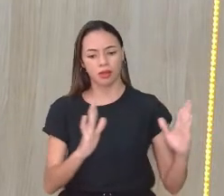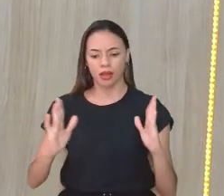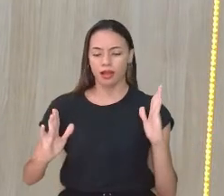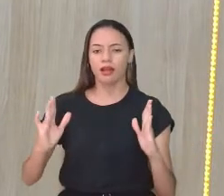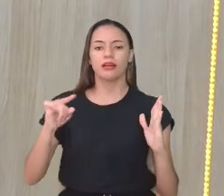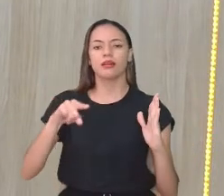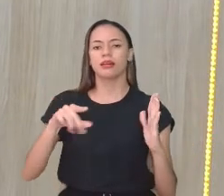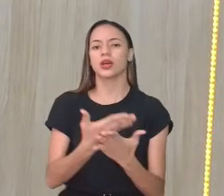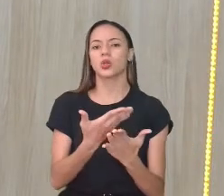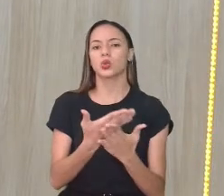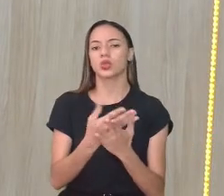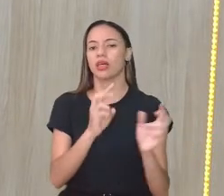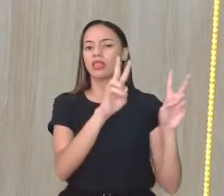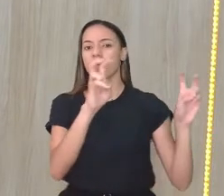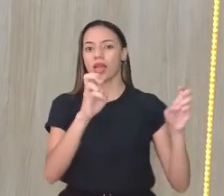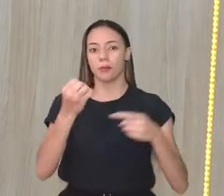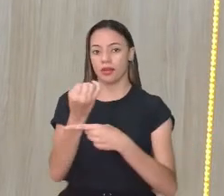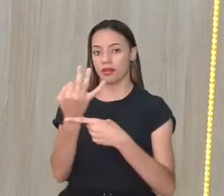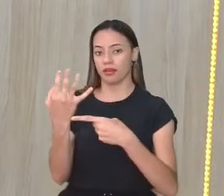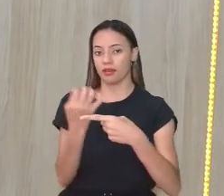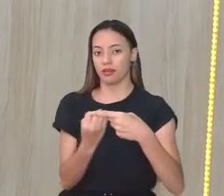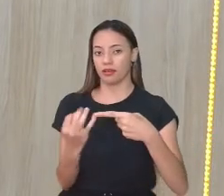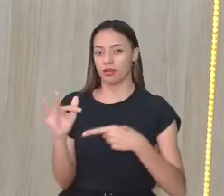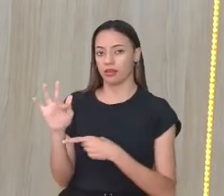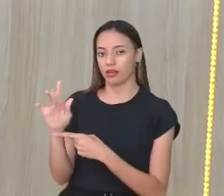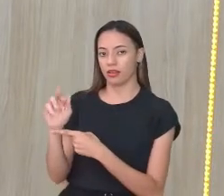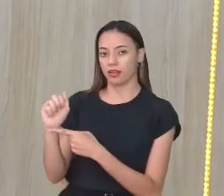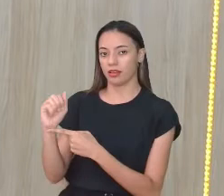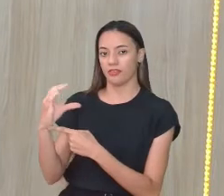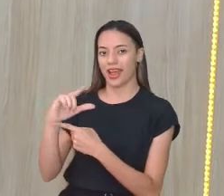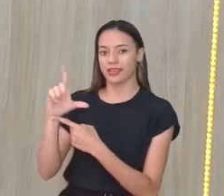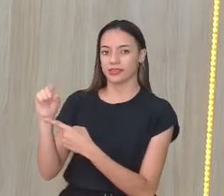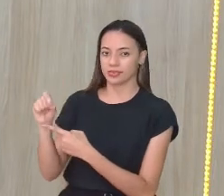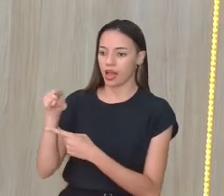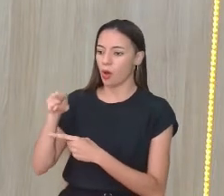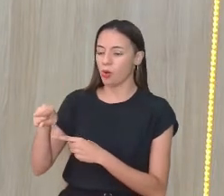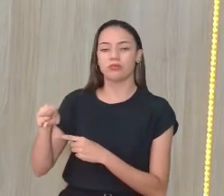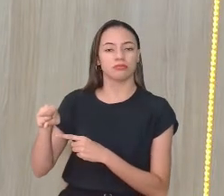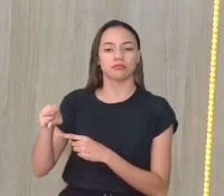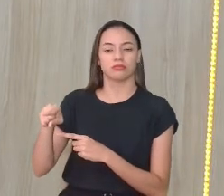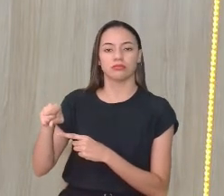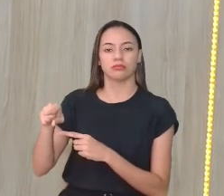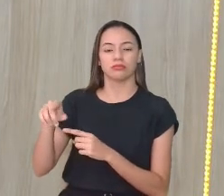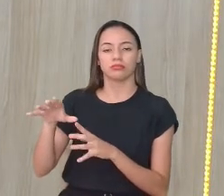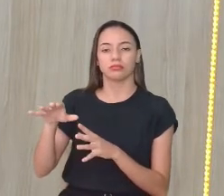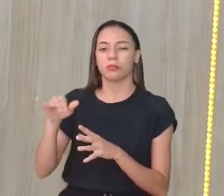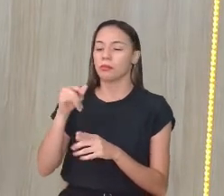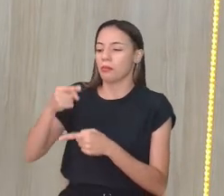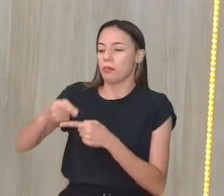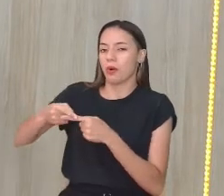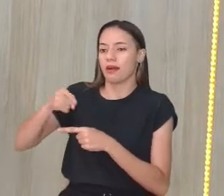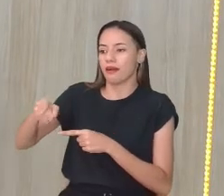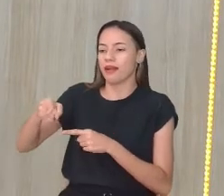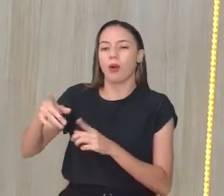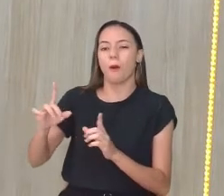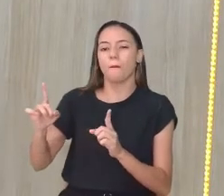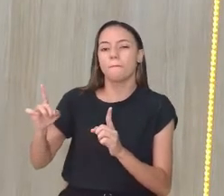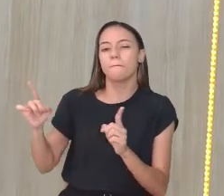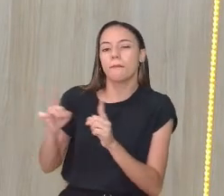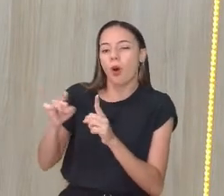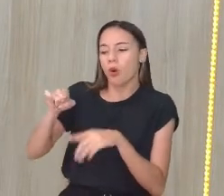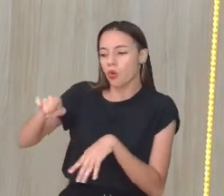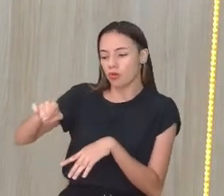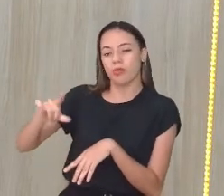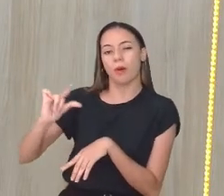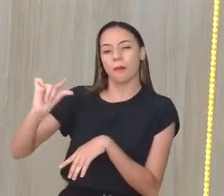esse tema aí, fração, na verdade uma parte do assunto, né? Porque fração é um tema bastante extenso e a gente vai